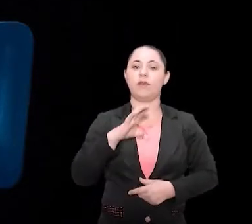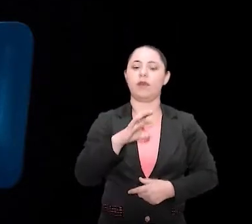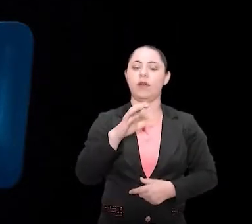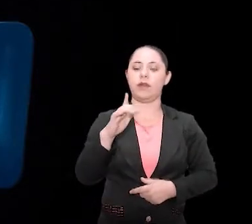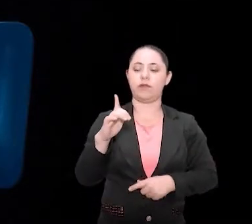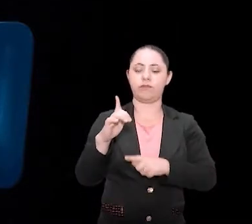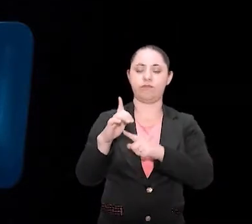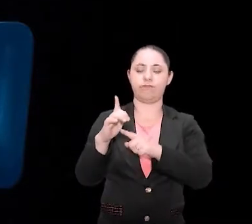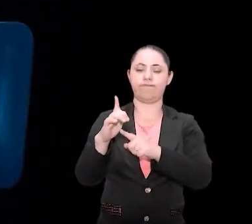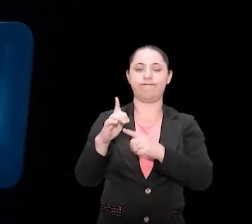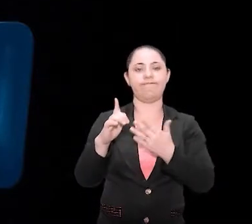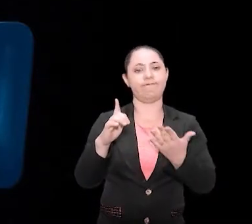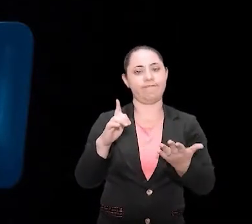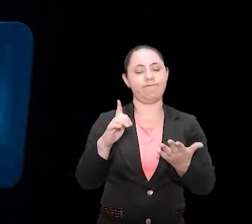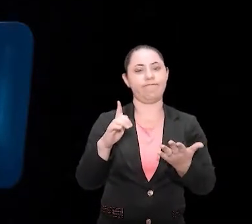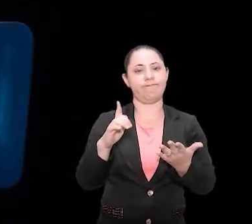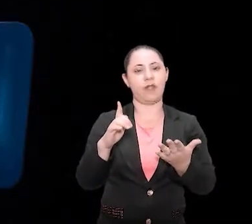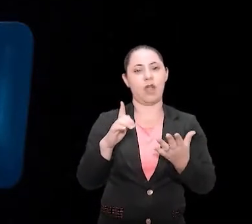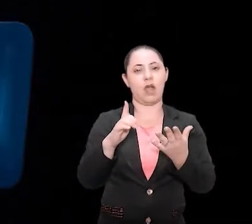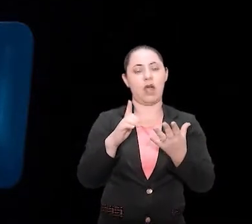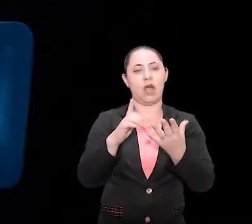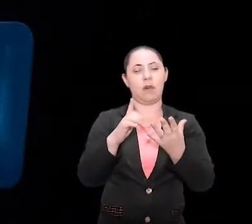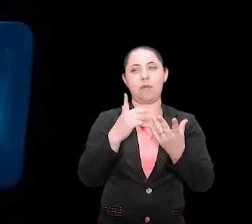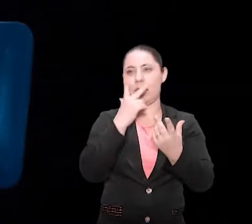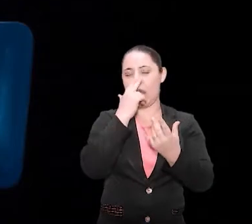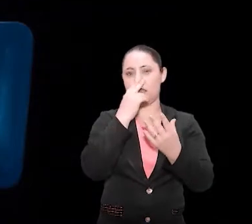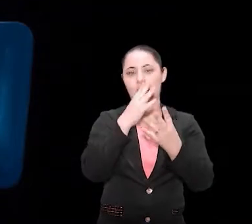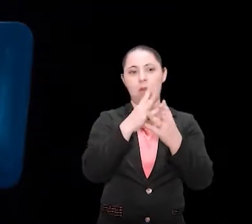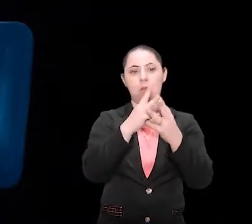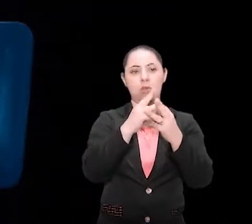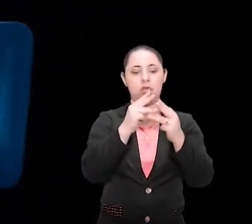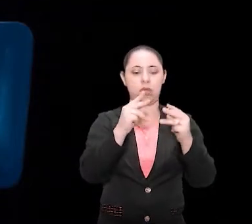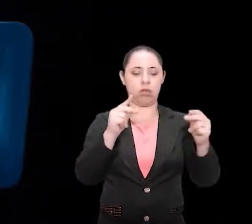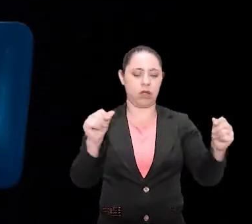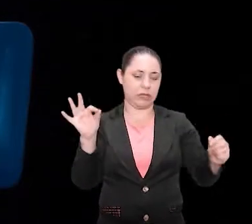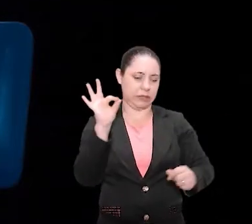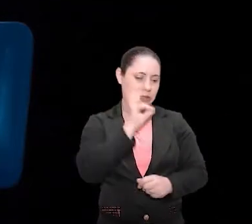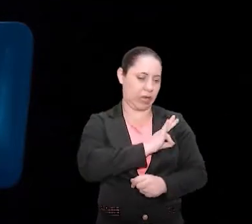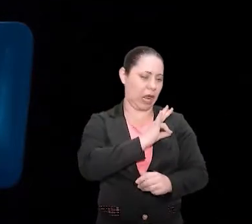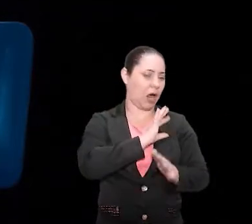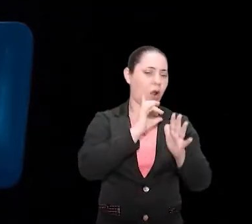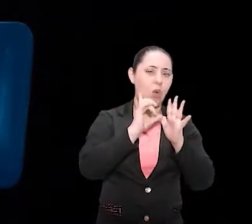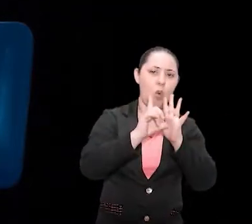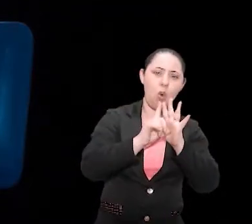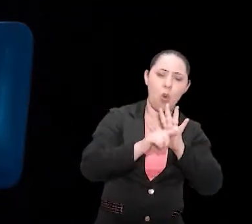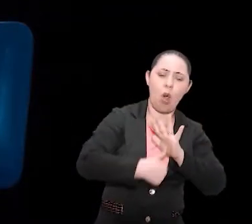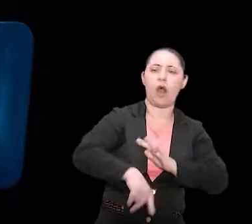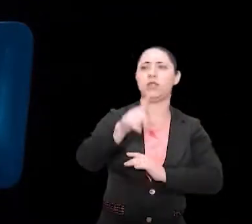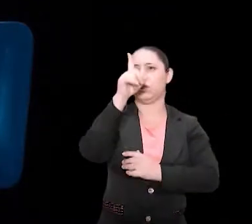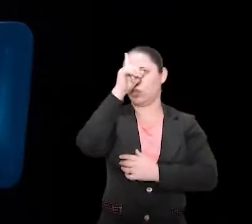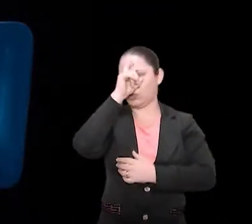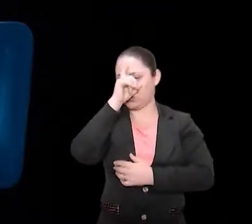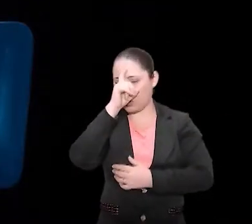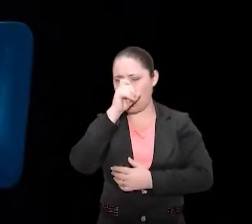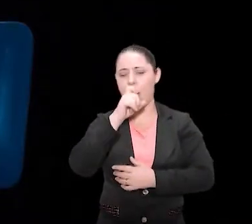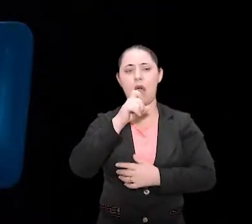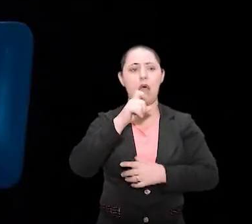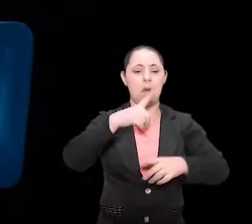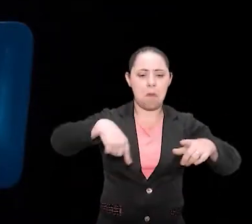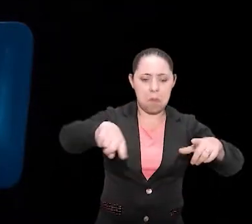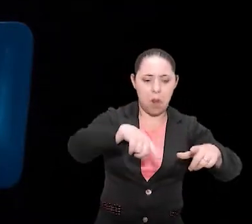Grande em terra arrasada, arrebentado, né? Terra arrasada, com salário em atraso, com hospitais em atraso, com milhares de buracos,